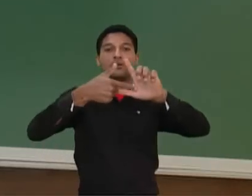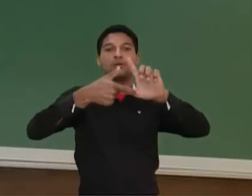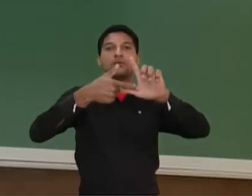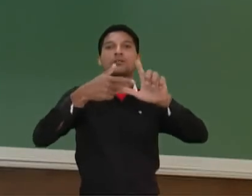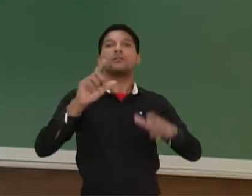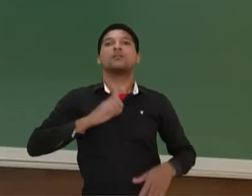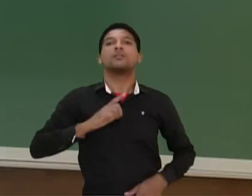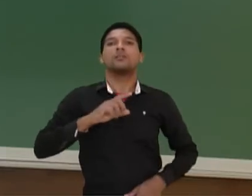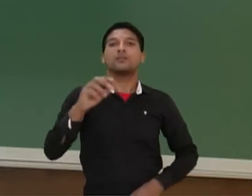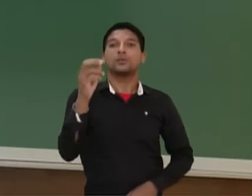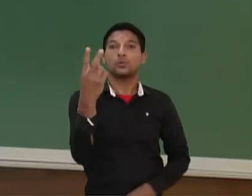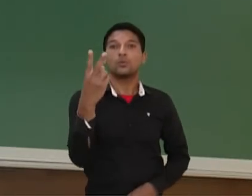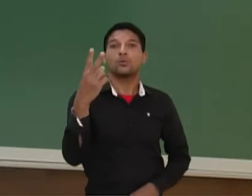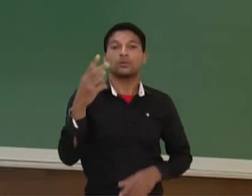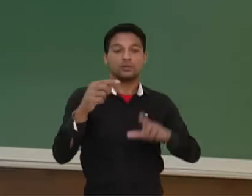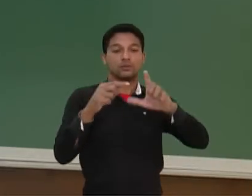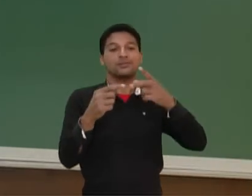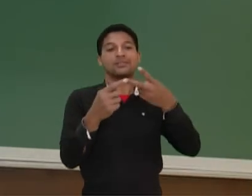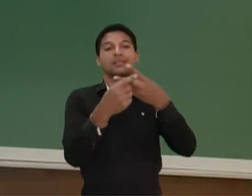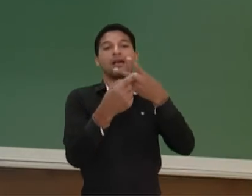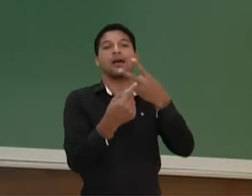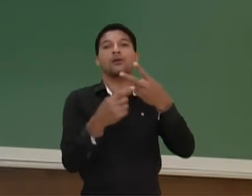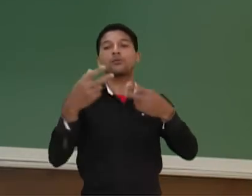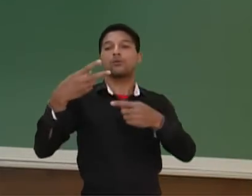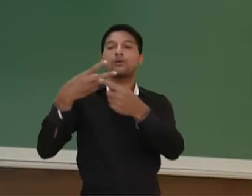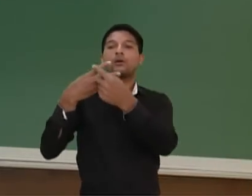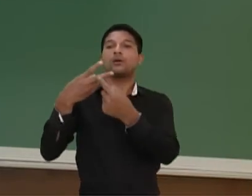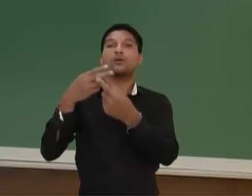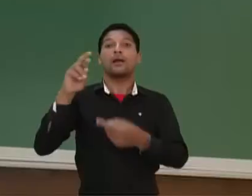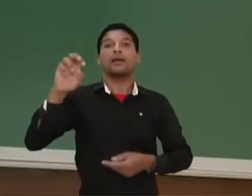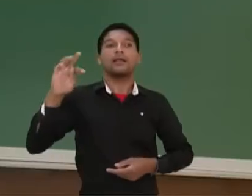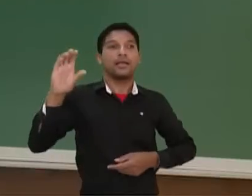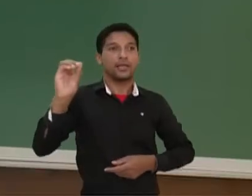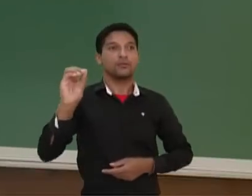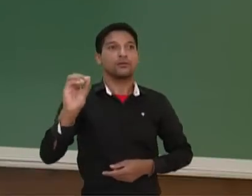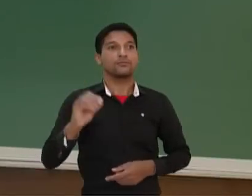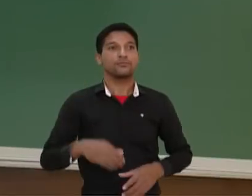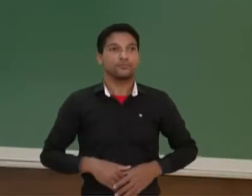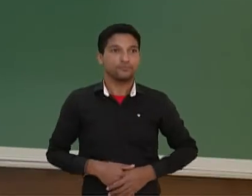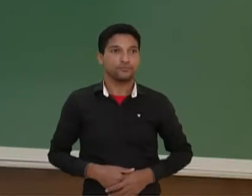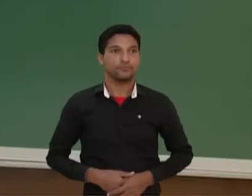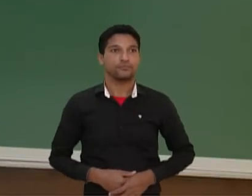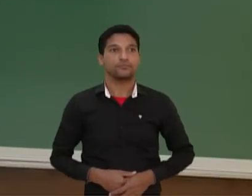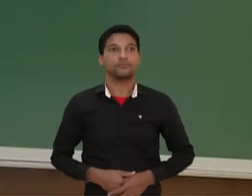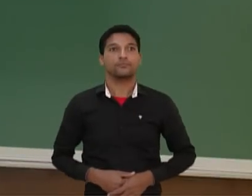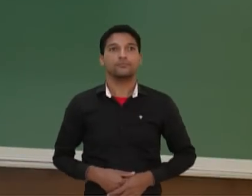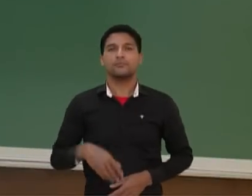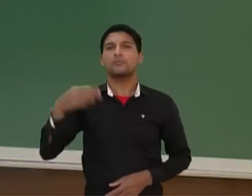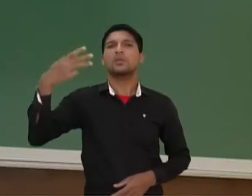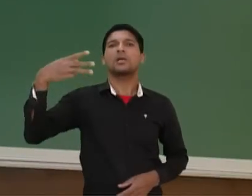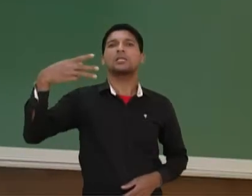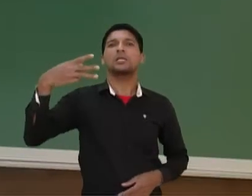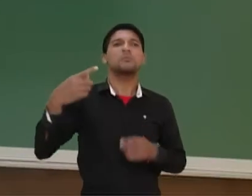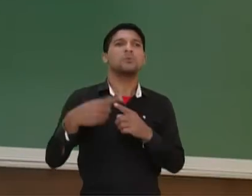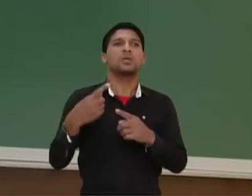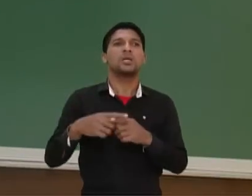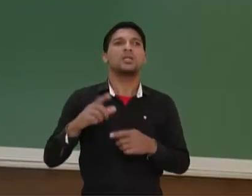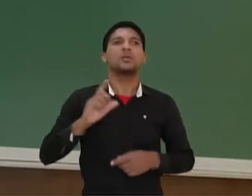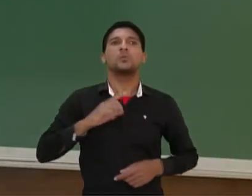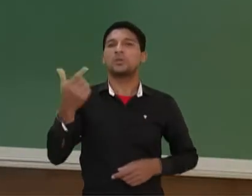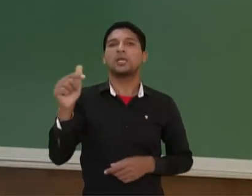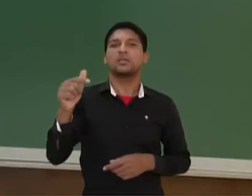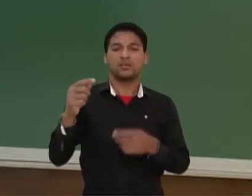a 2 vai aqui. E a 3? A professora, a 3 não tem marcação nenhuma. Por que ela não tem marcação